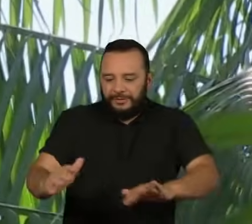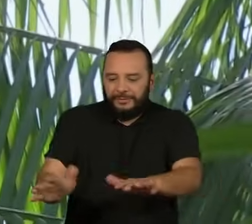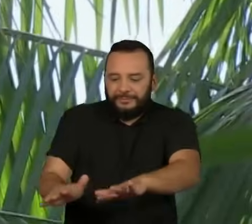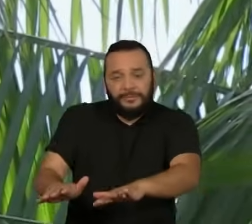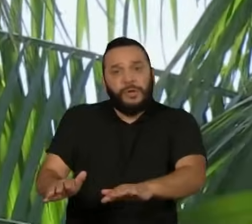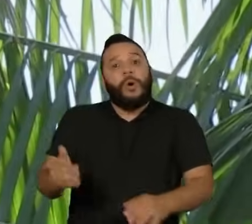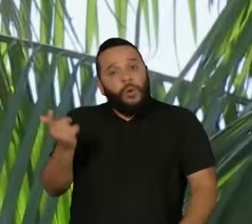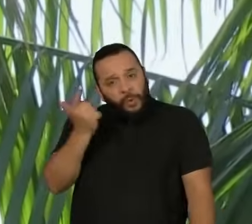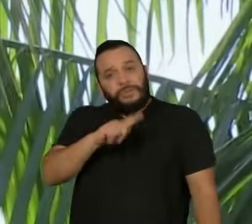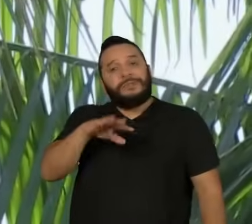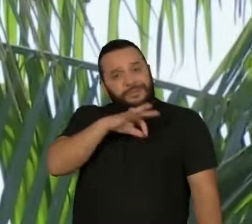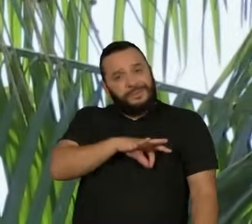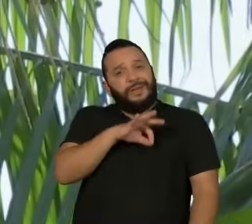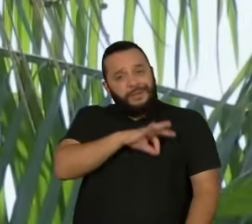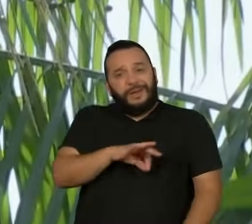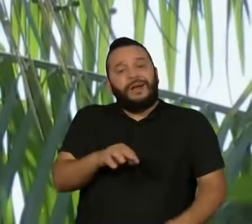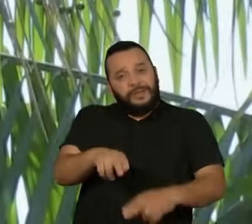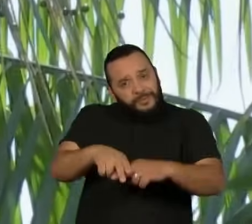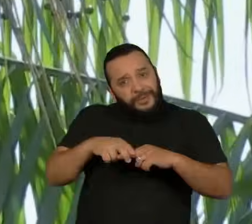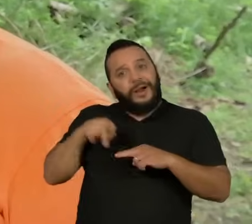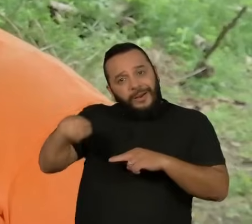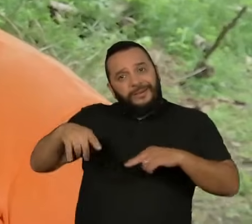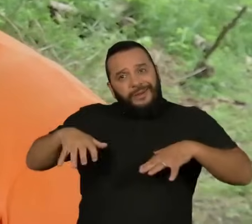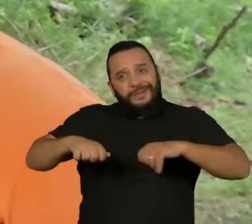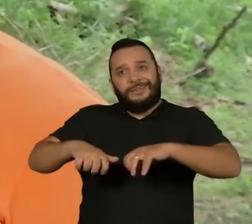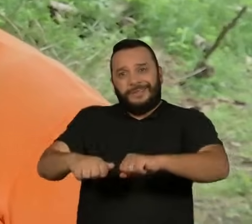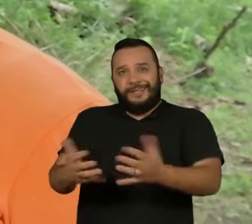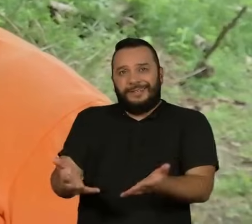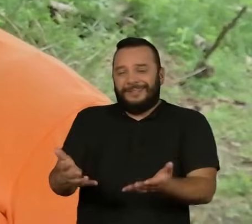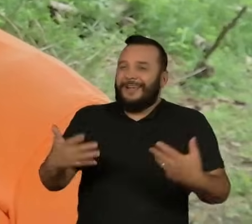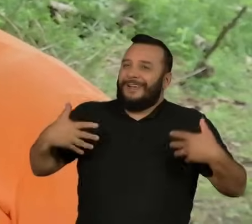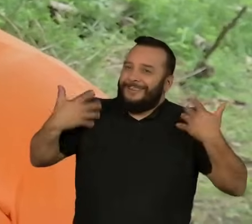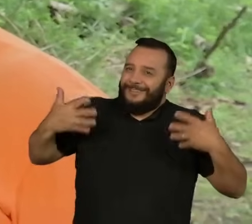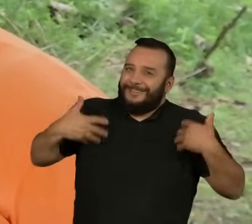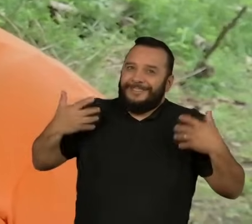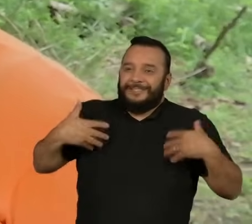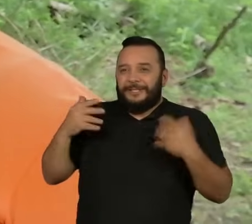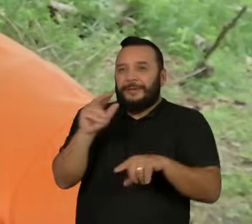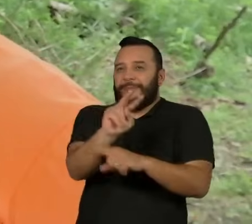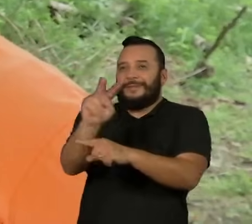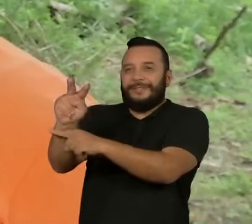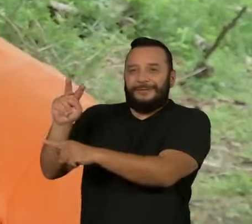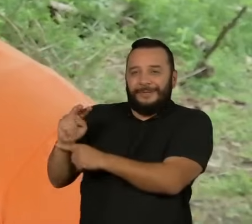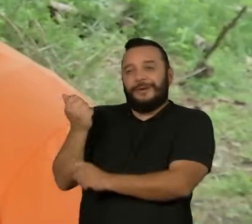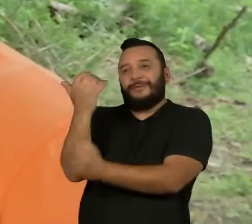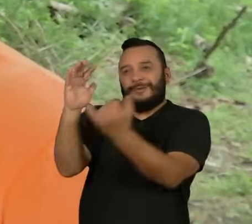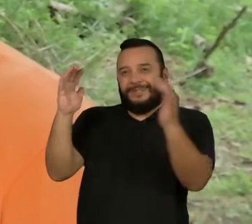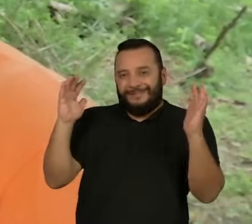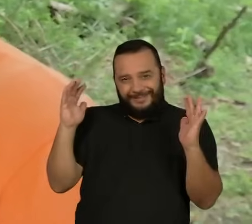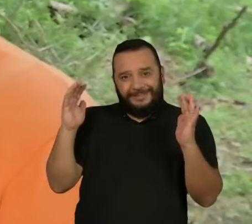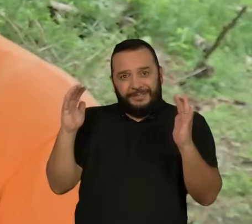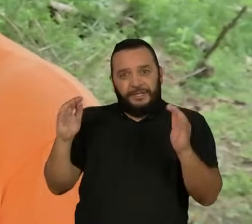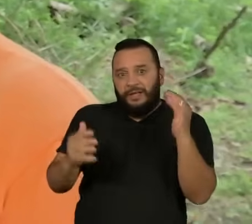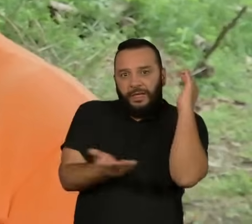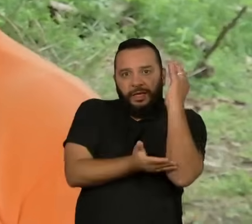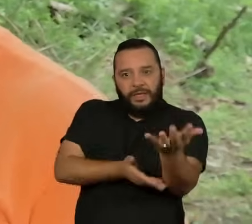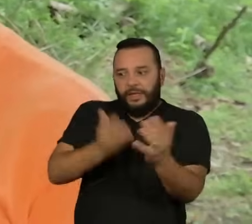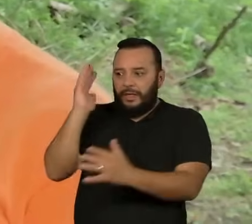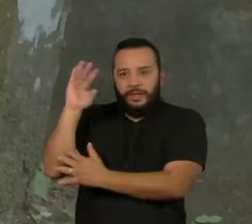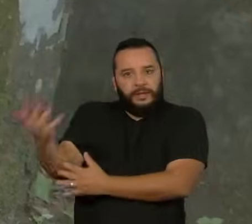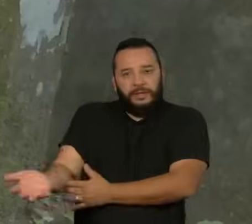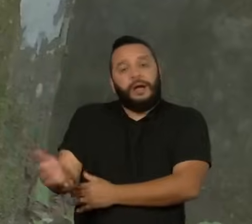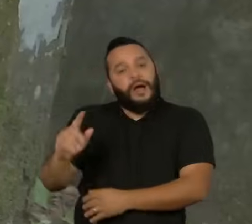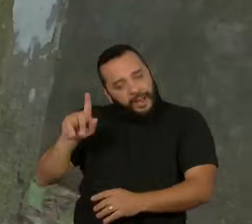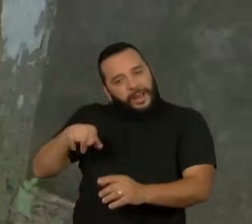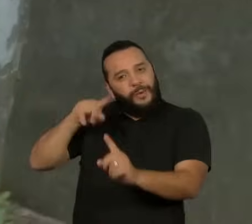renda familiar através desse produto. Nossa alegria, preservar, né? Cultivar sem desmatar. Esse é o nosso